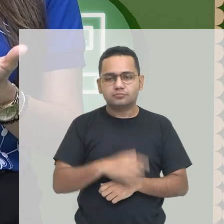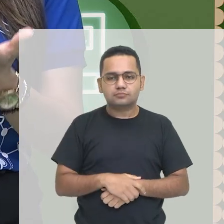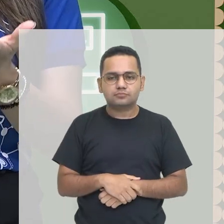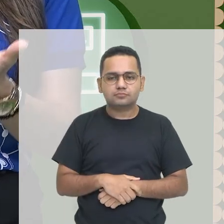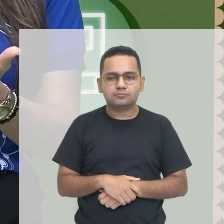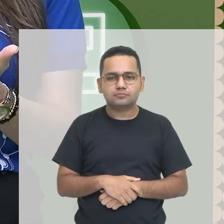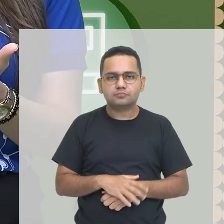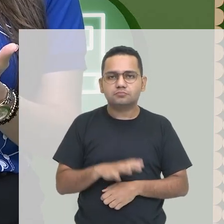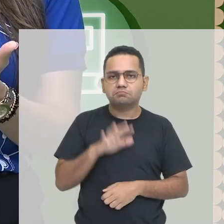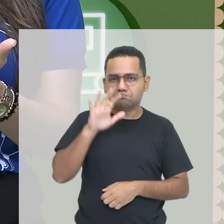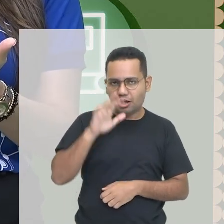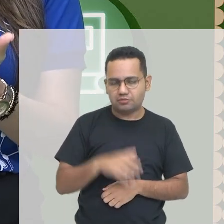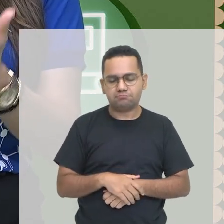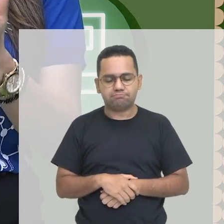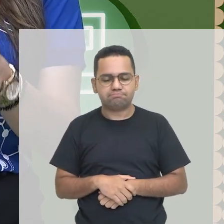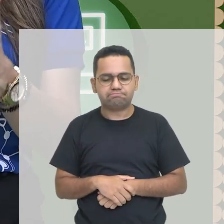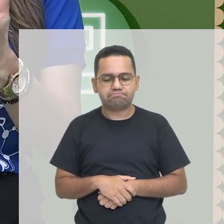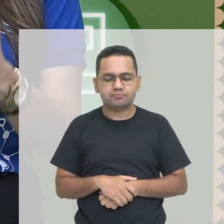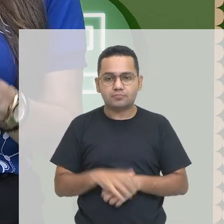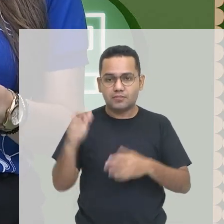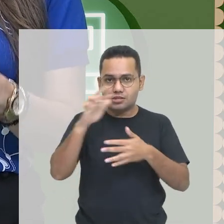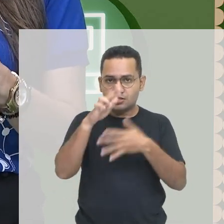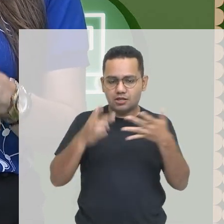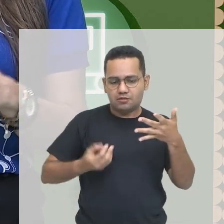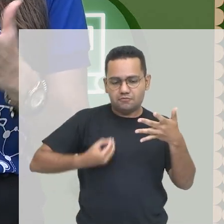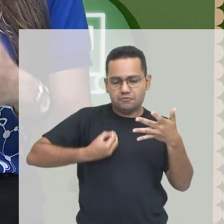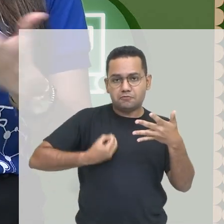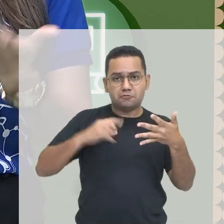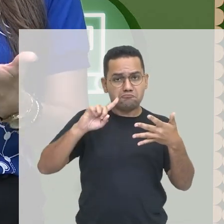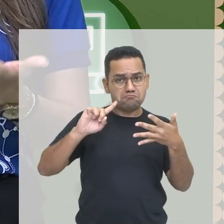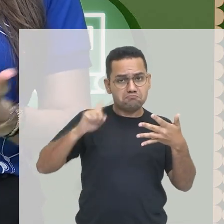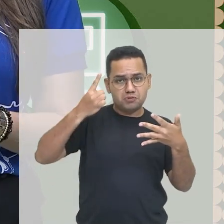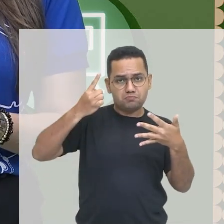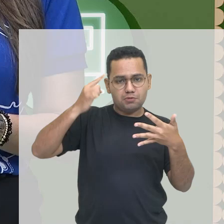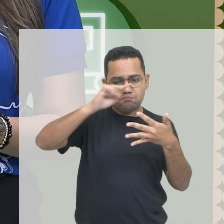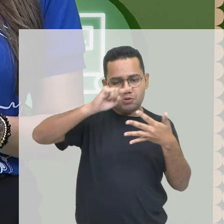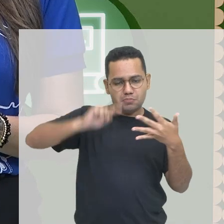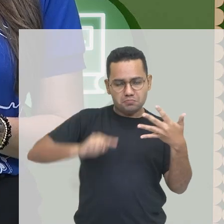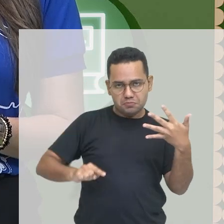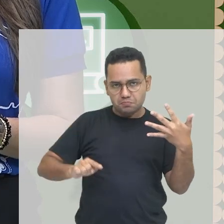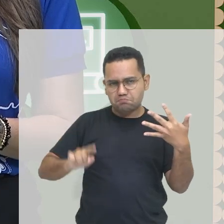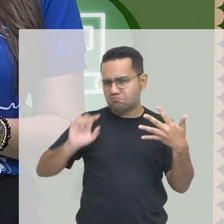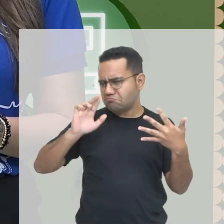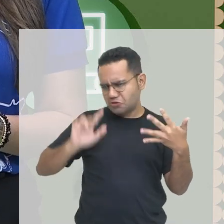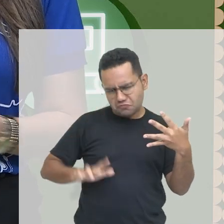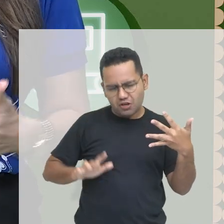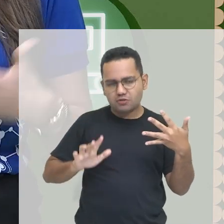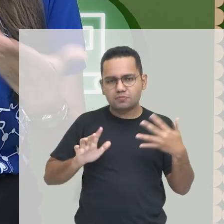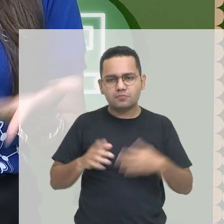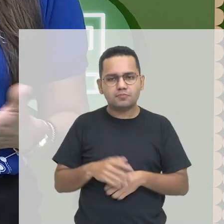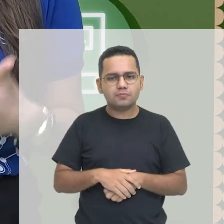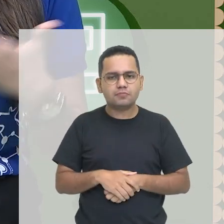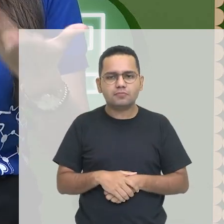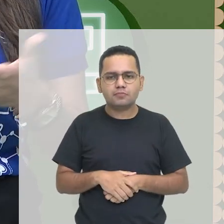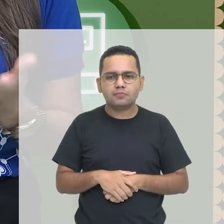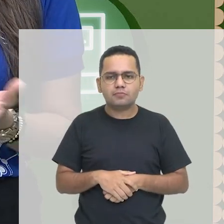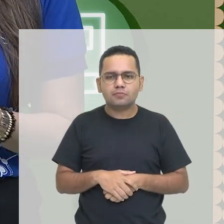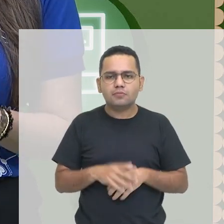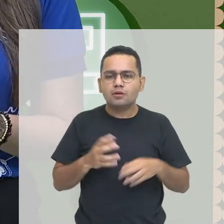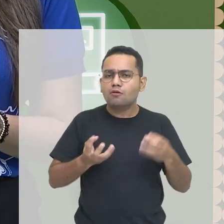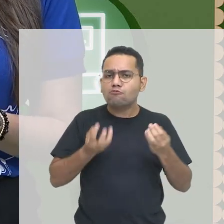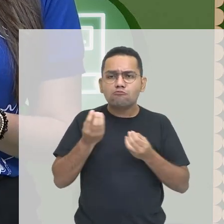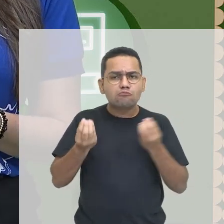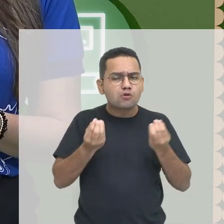que surgiram primeiro, né, esses primeiros seres vivos que teriam surgido, de que maneiras que eles